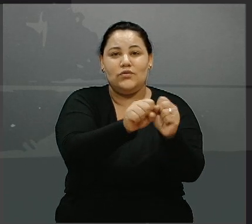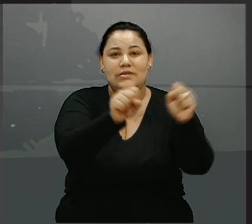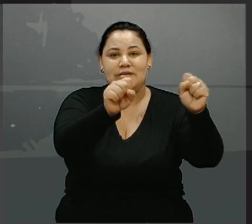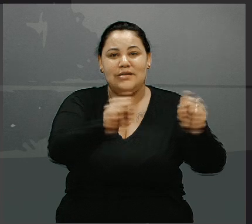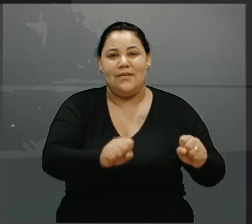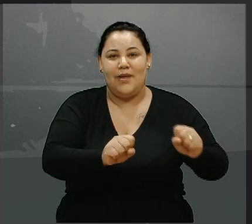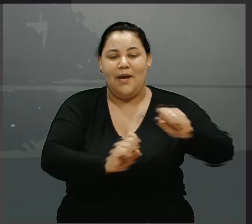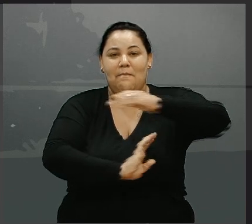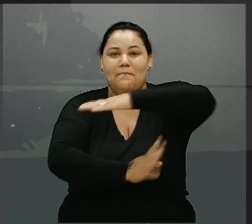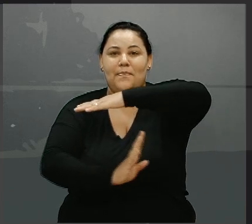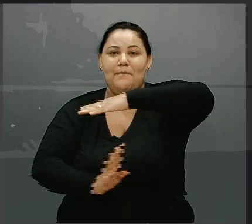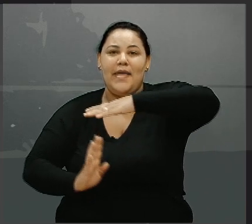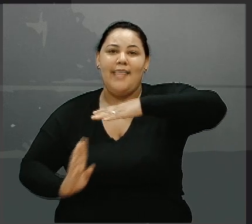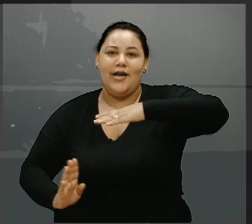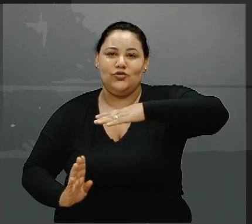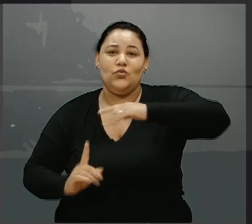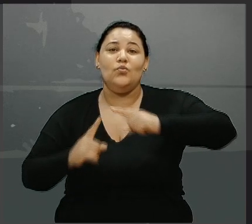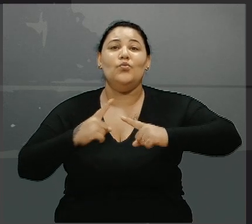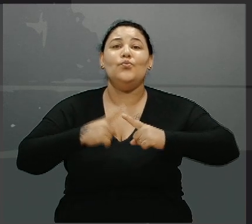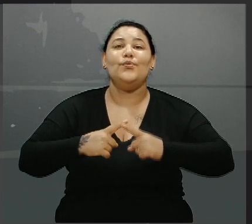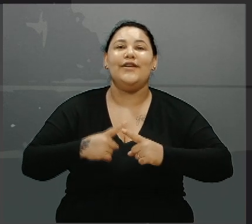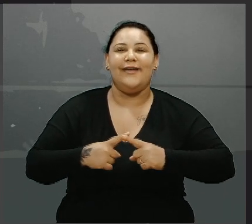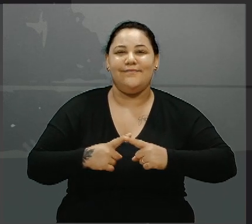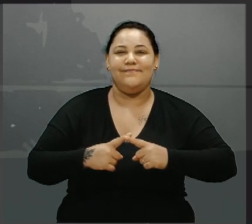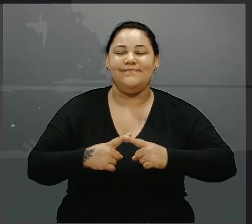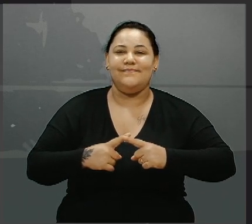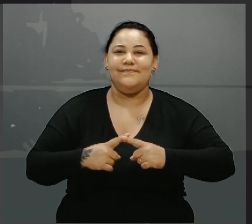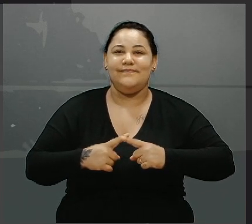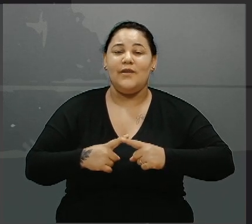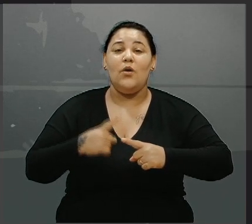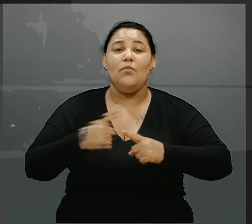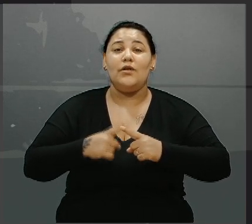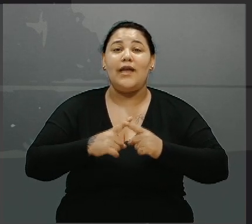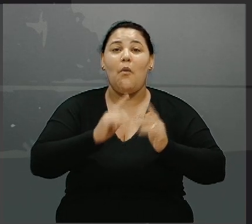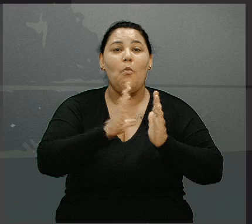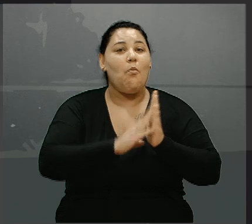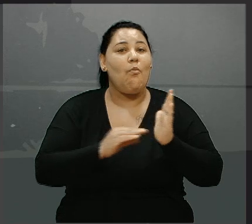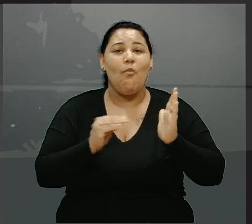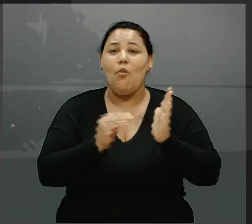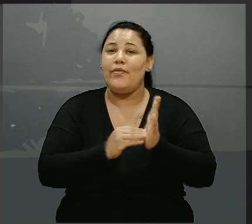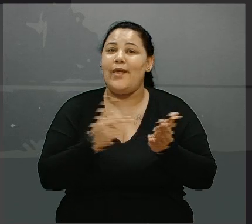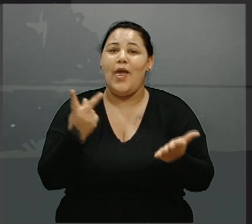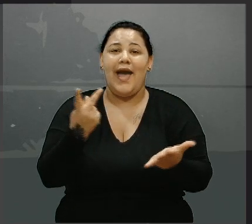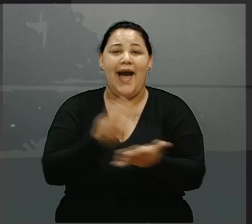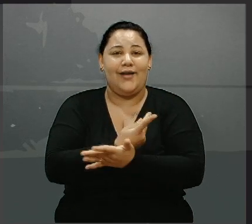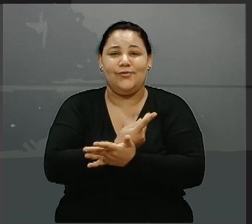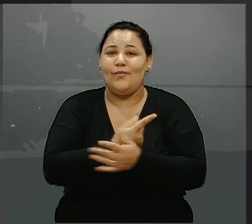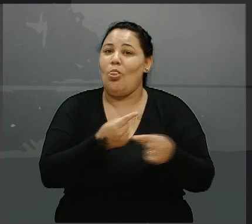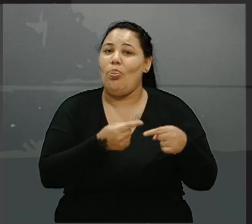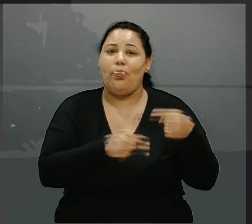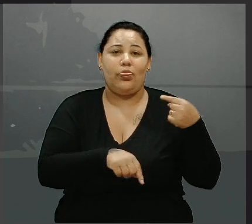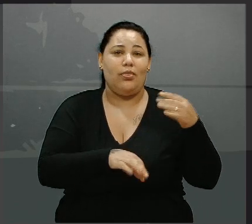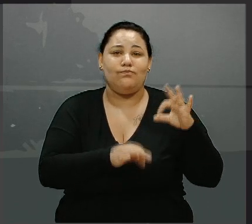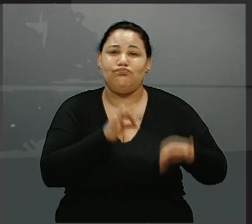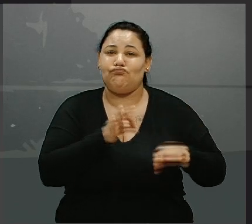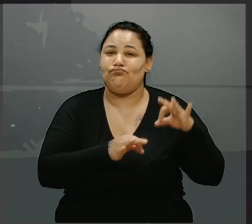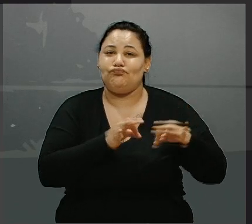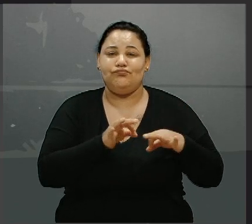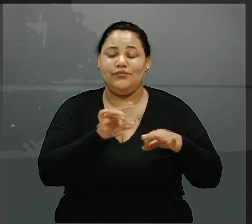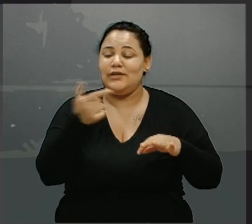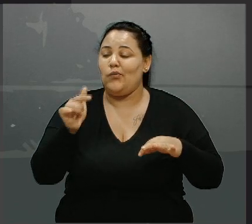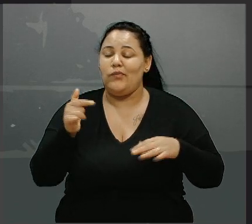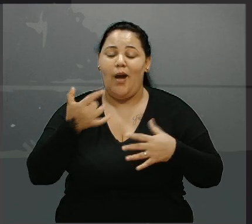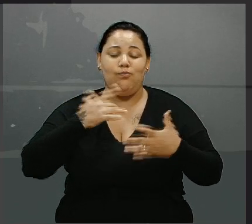quê? Porque é um modelo falho, injusto, sem transparência e